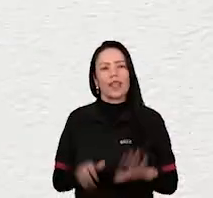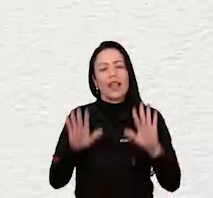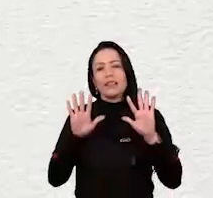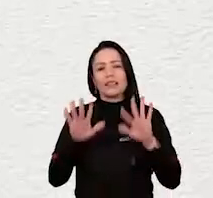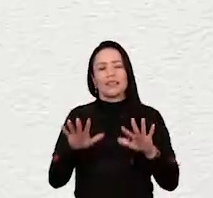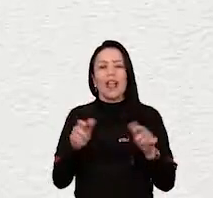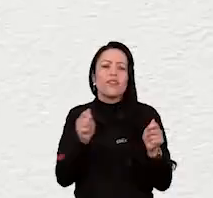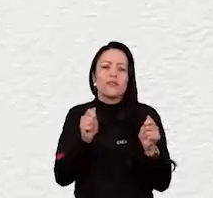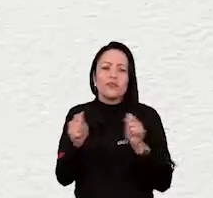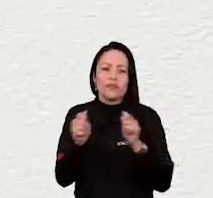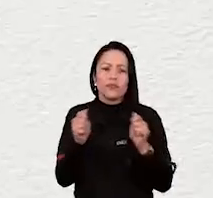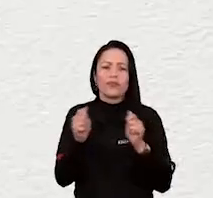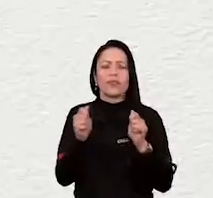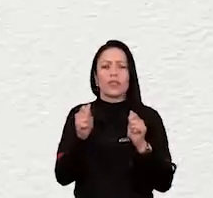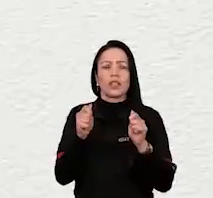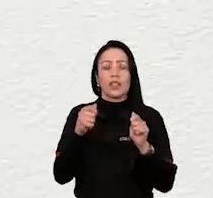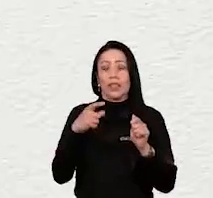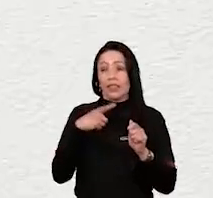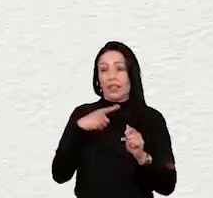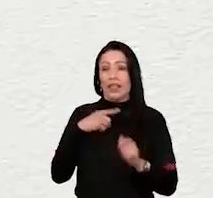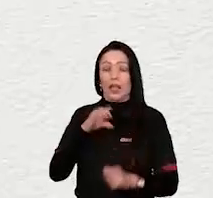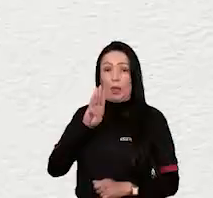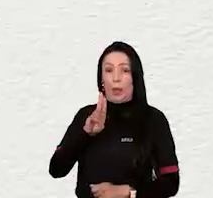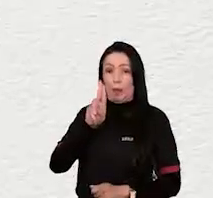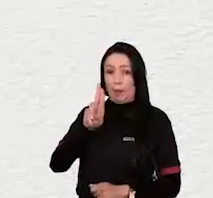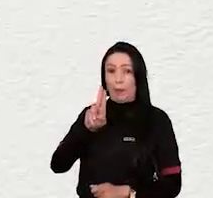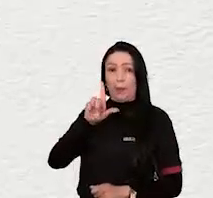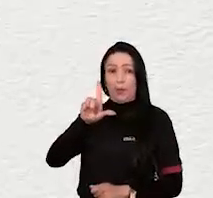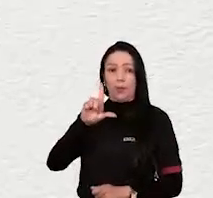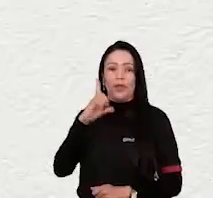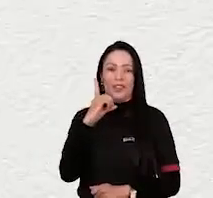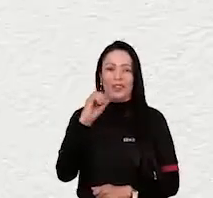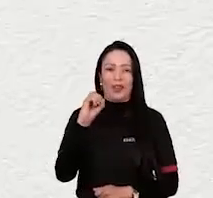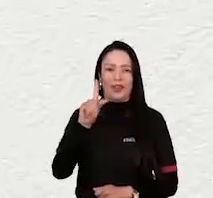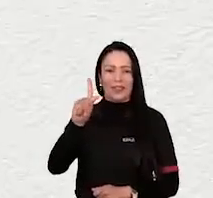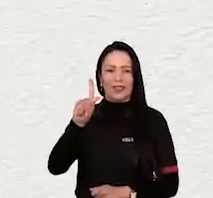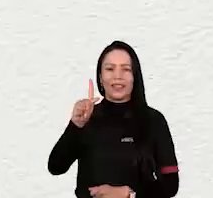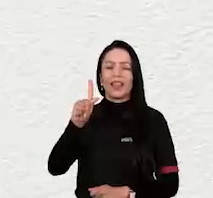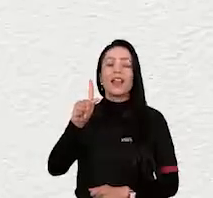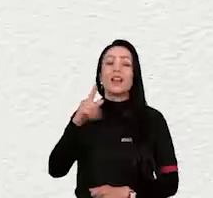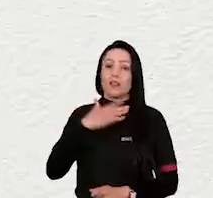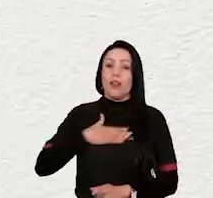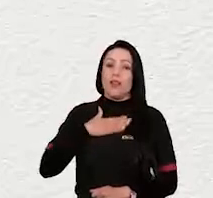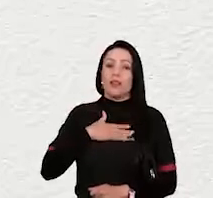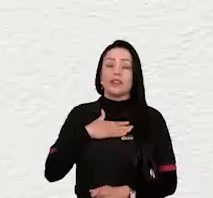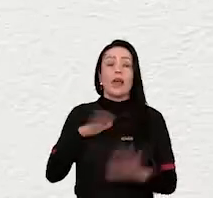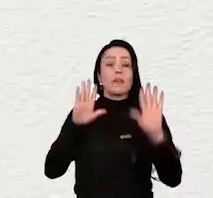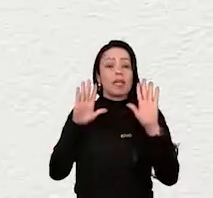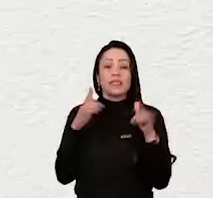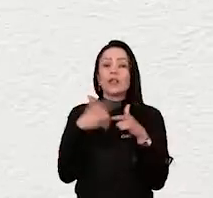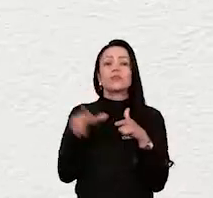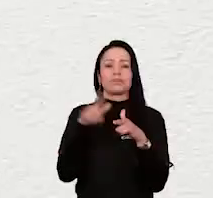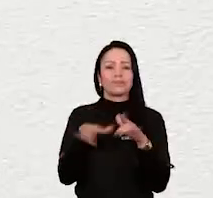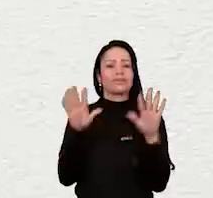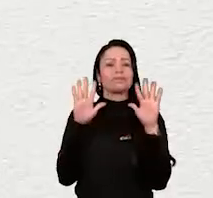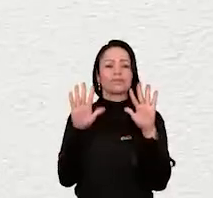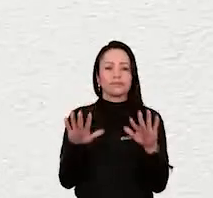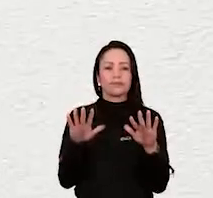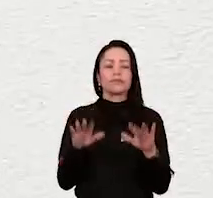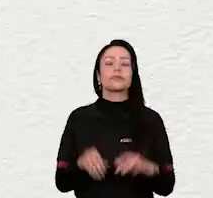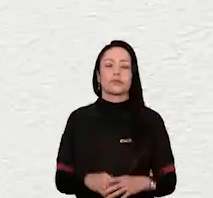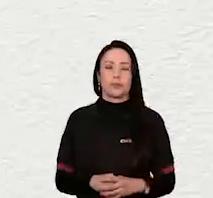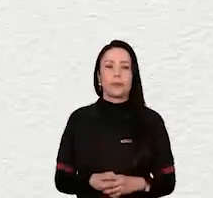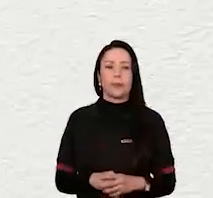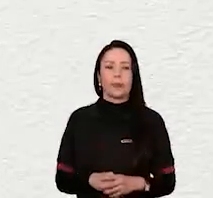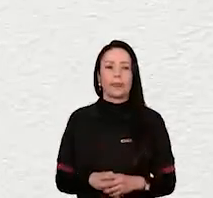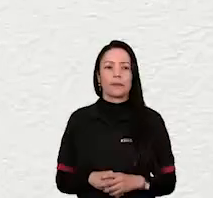são fofos. Ter bulldog francês é legal, eu gosto. Mas, assim, eles são defeituosos realmente. E